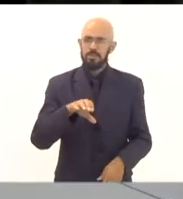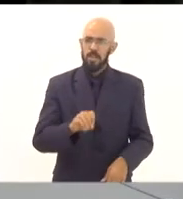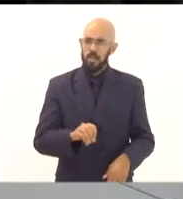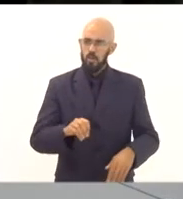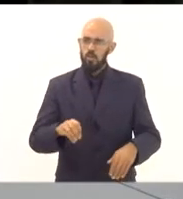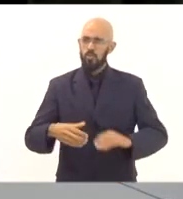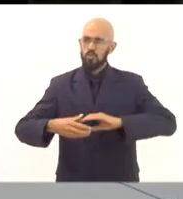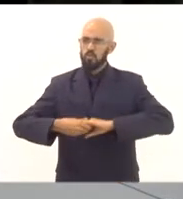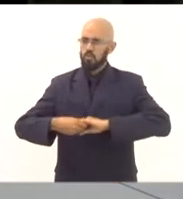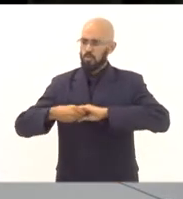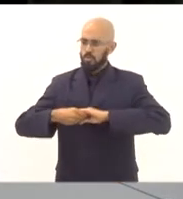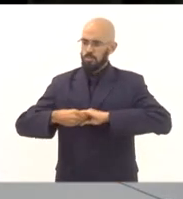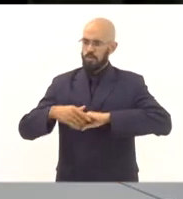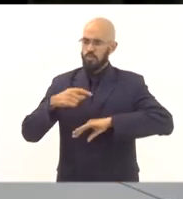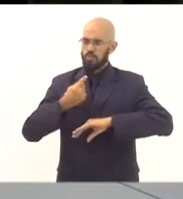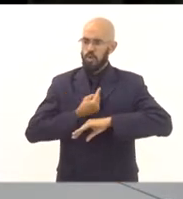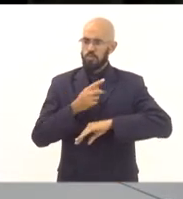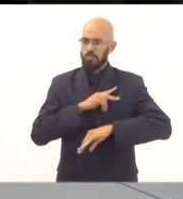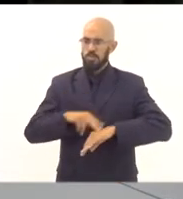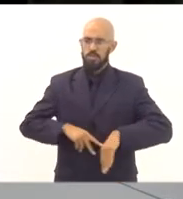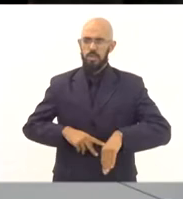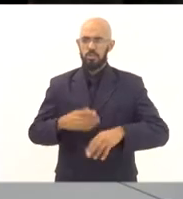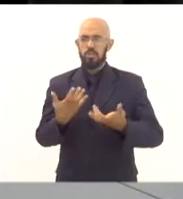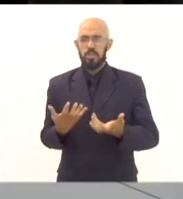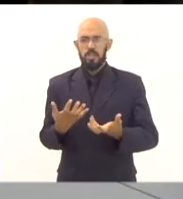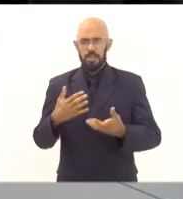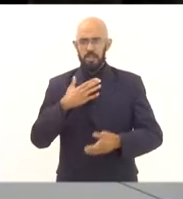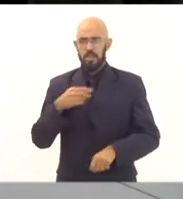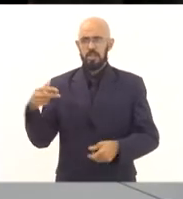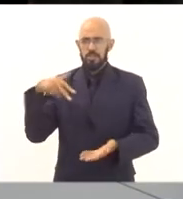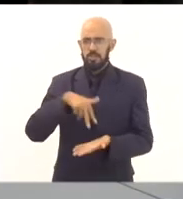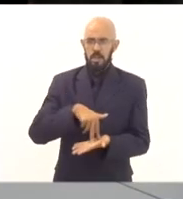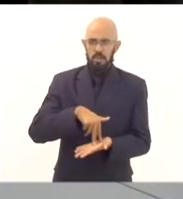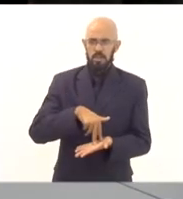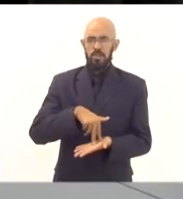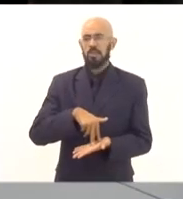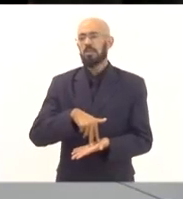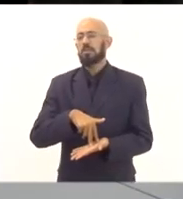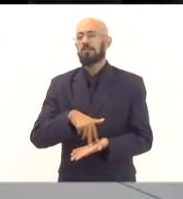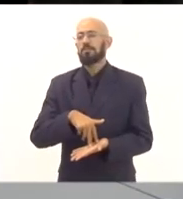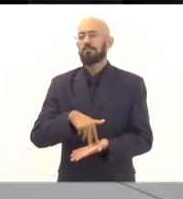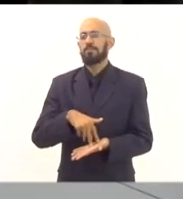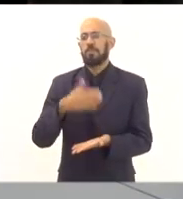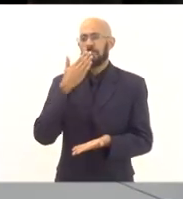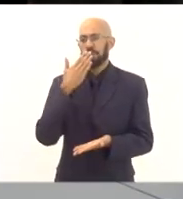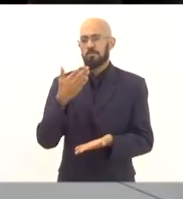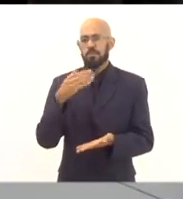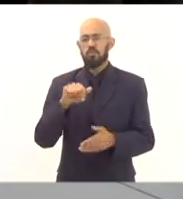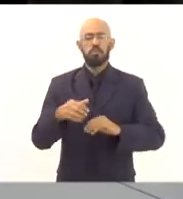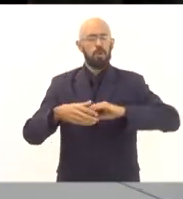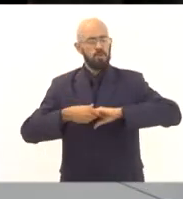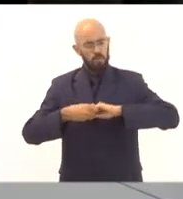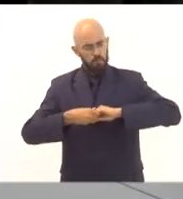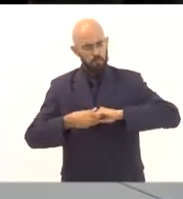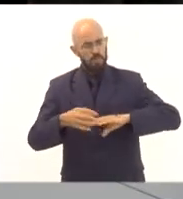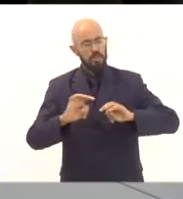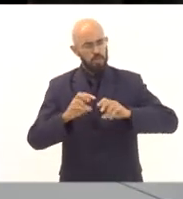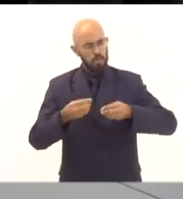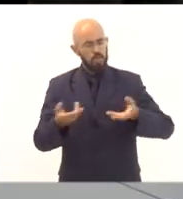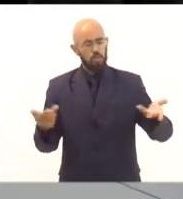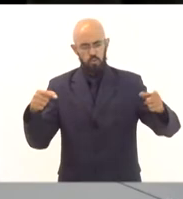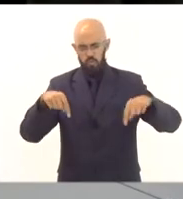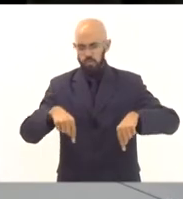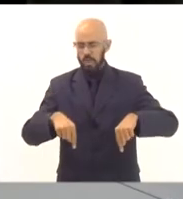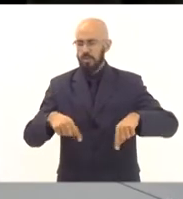cumprimentos nosso Presidente realmente ele não pode vir gostaria estar aqui aí ele pediu para enviar todos os cumprimentos a todos aqui presentes